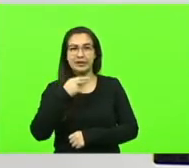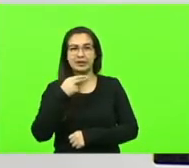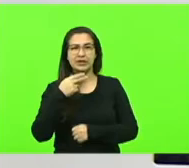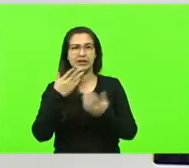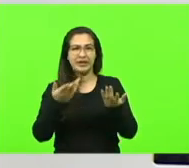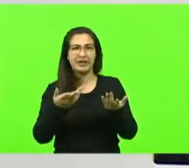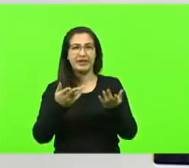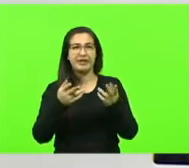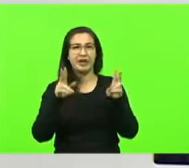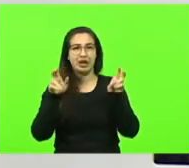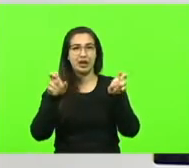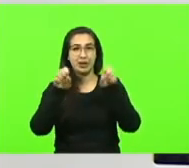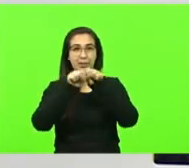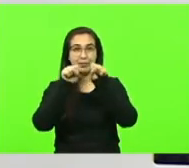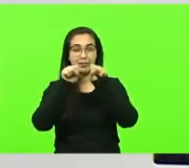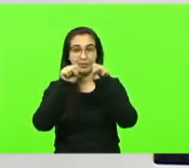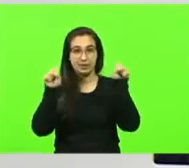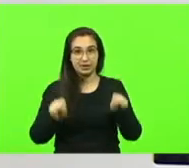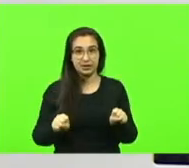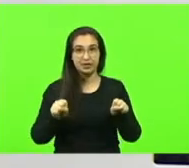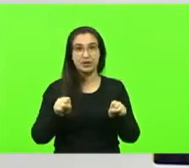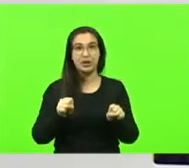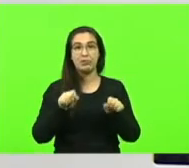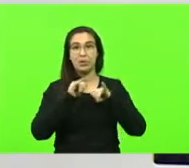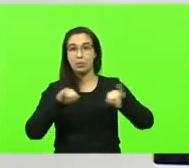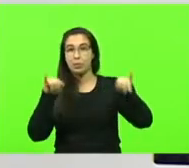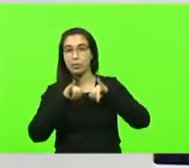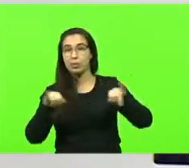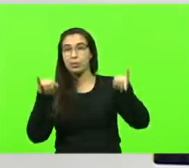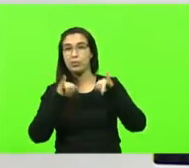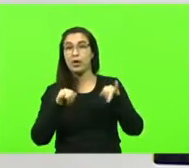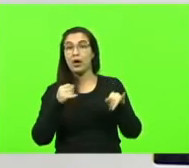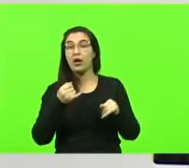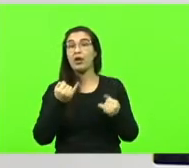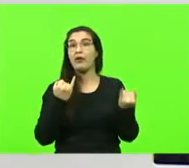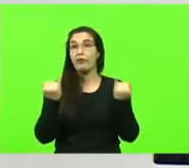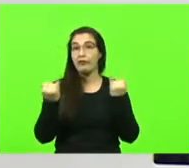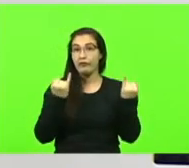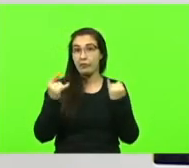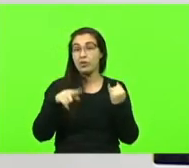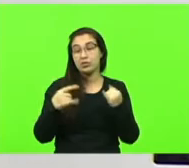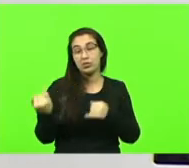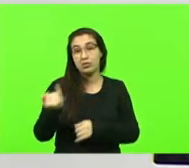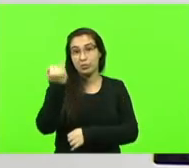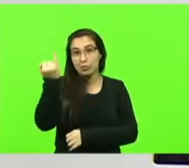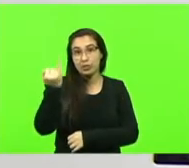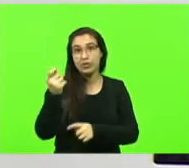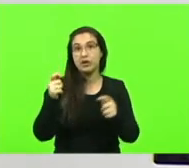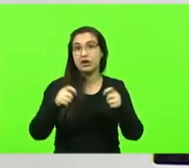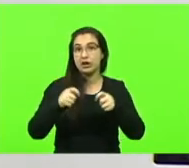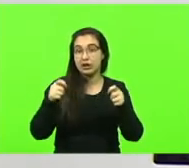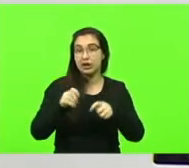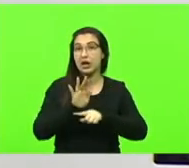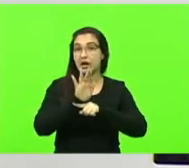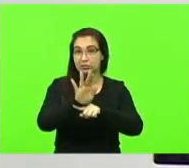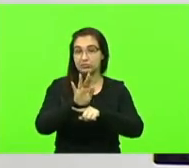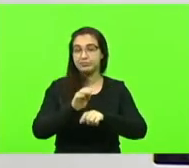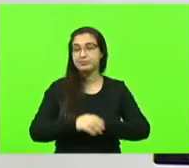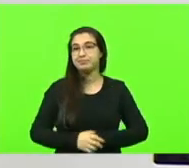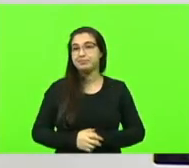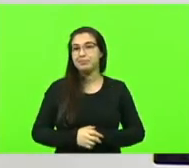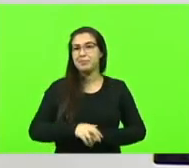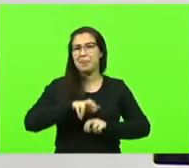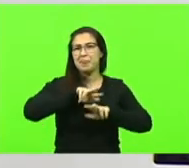software que está na mídia, uma informação relevante que talvez possa contribuir. Entre as